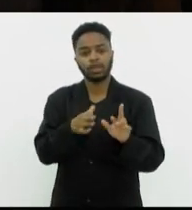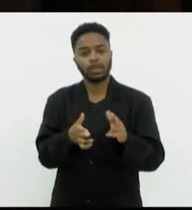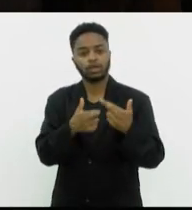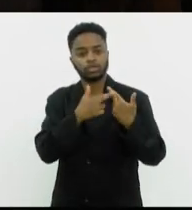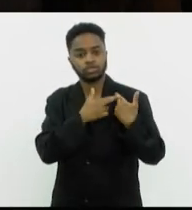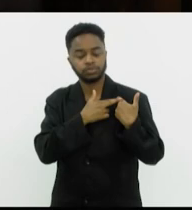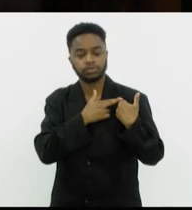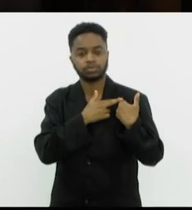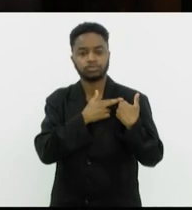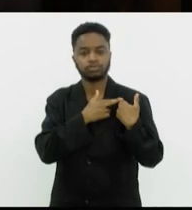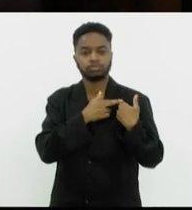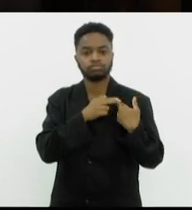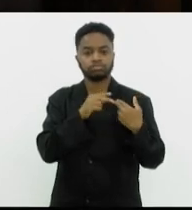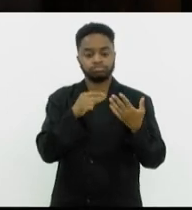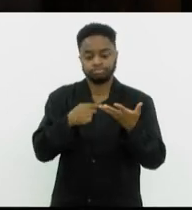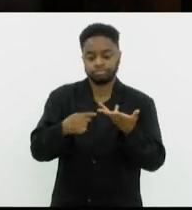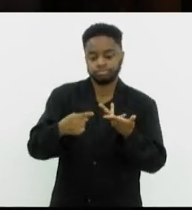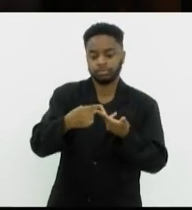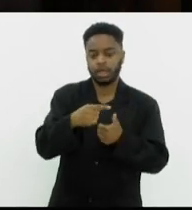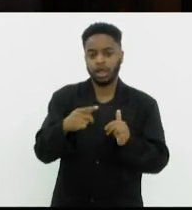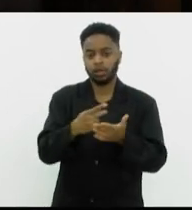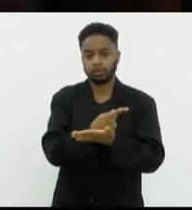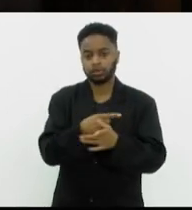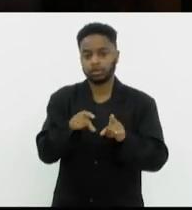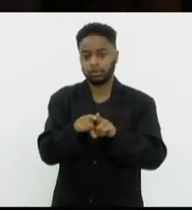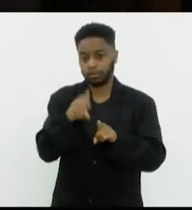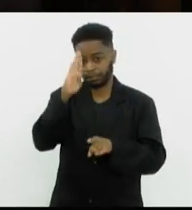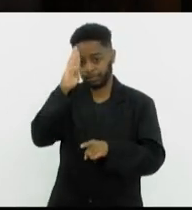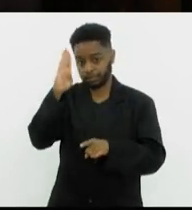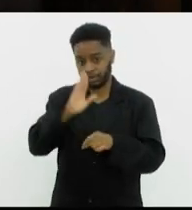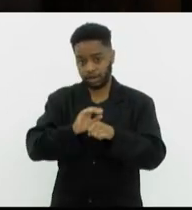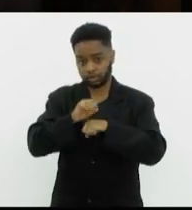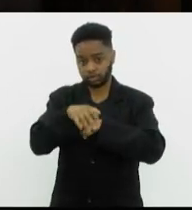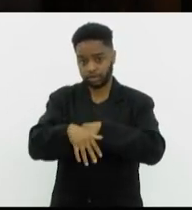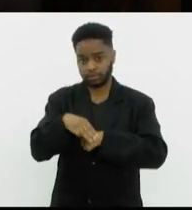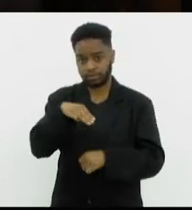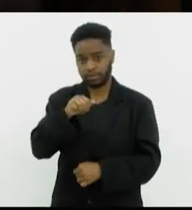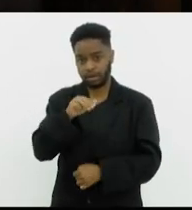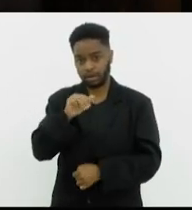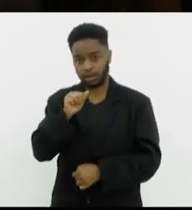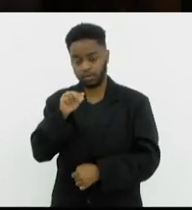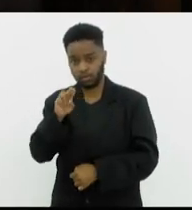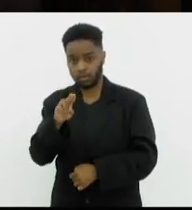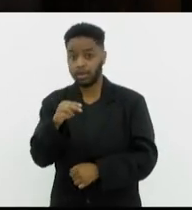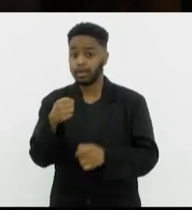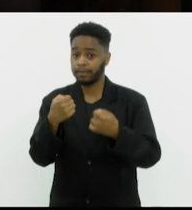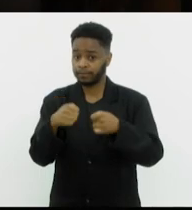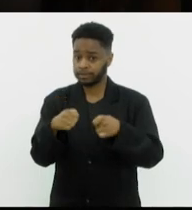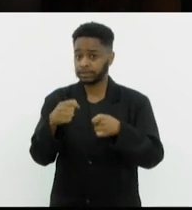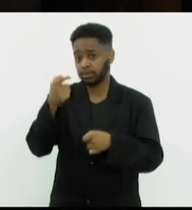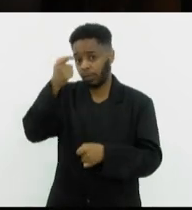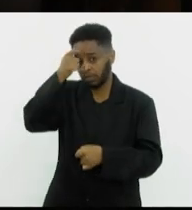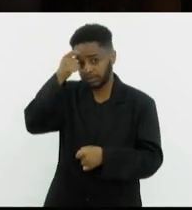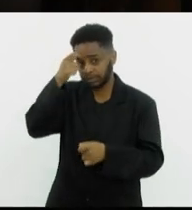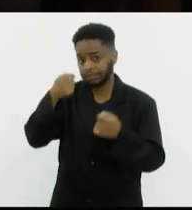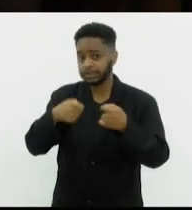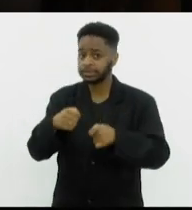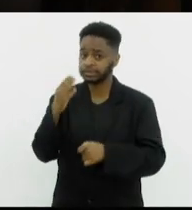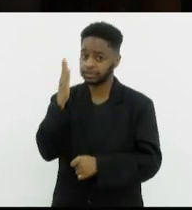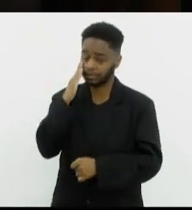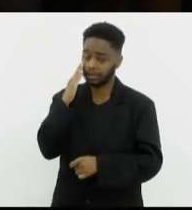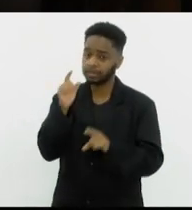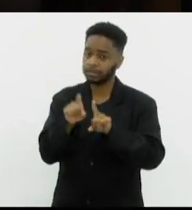responsabilidade sobre esses casos, principalmente em Cachoeiras de Macacu, tomem consciência disso e tomem